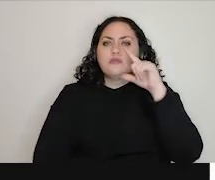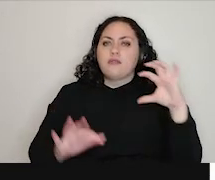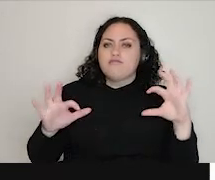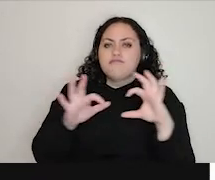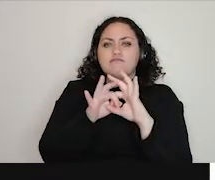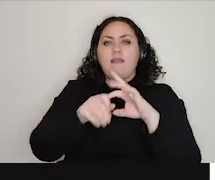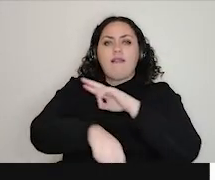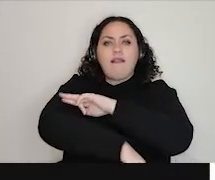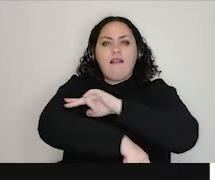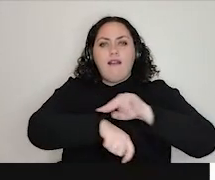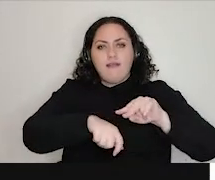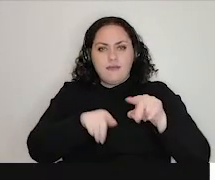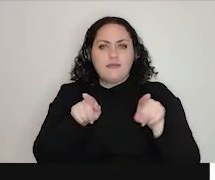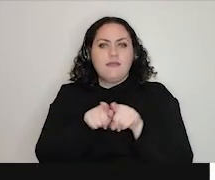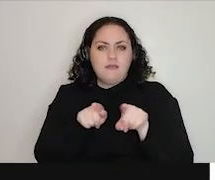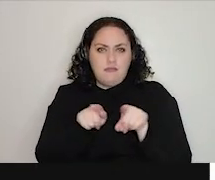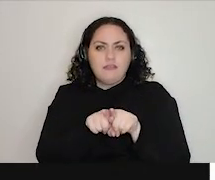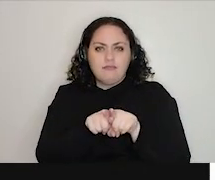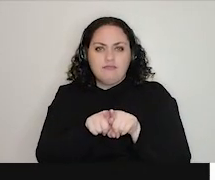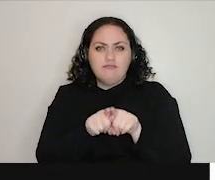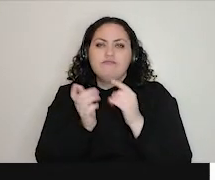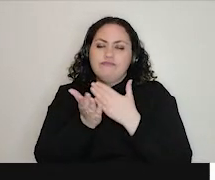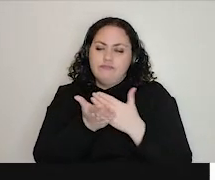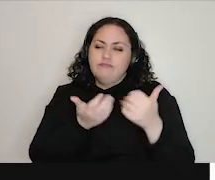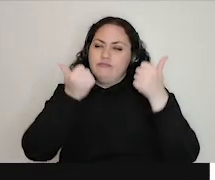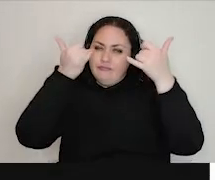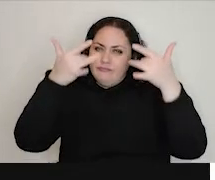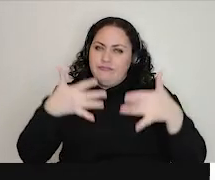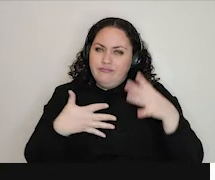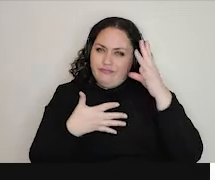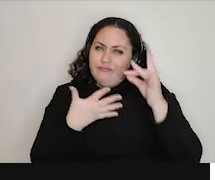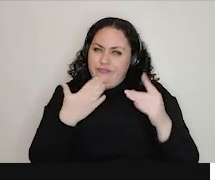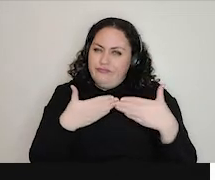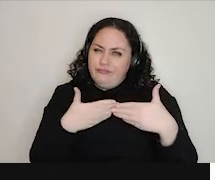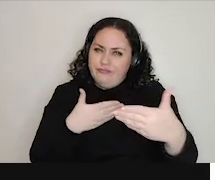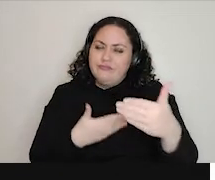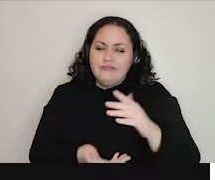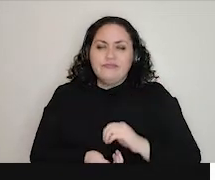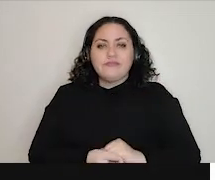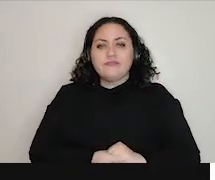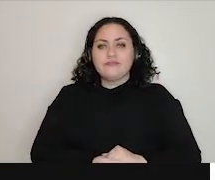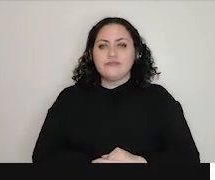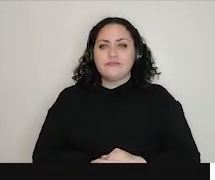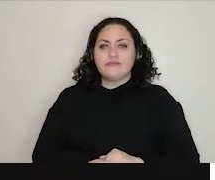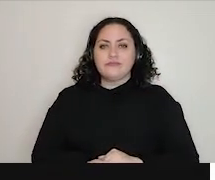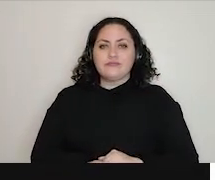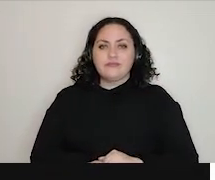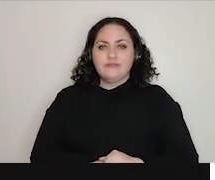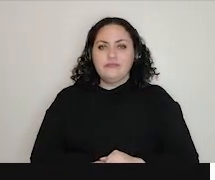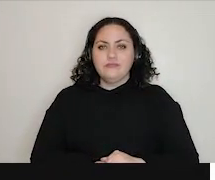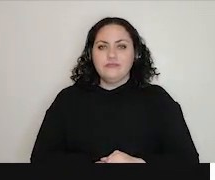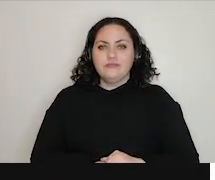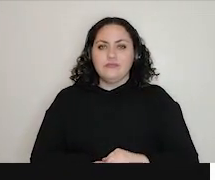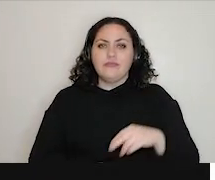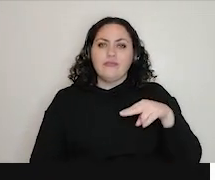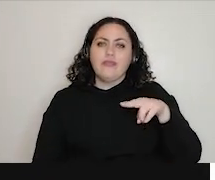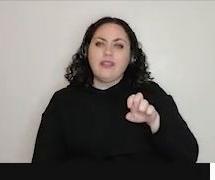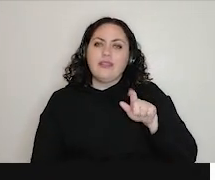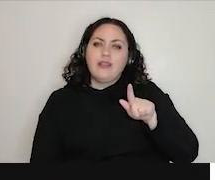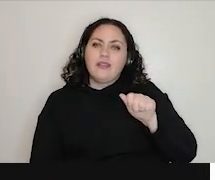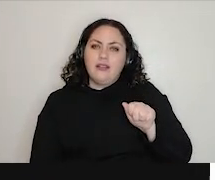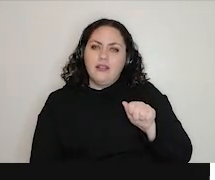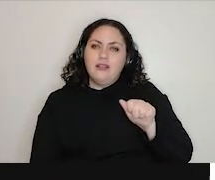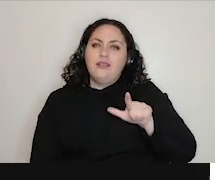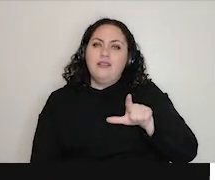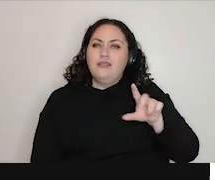uma intersecção com a raça. Aí a gente vai falar um pouquinho mais sobre isso ali na frente. Tá? Então,